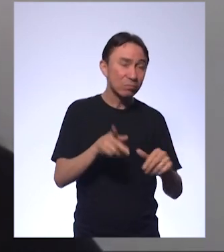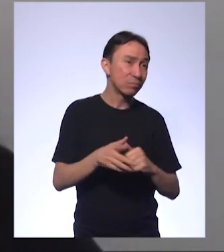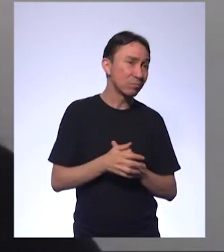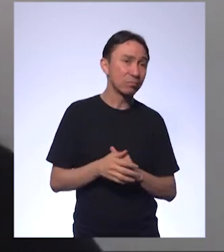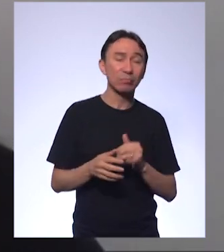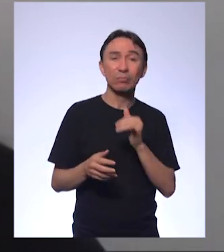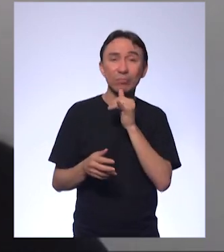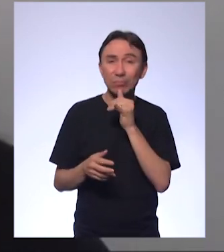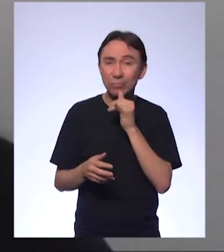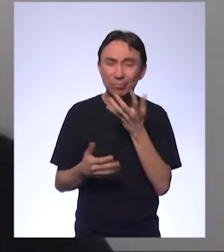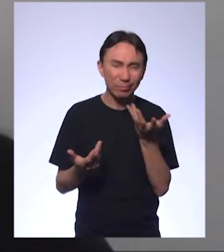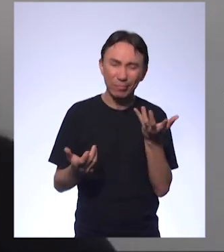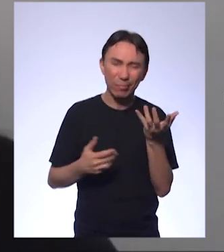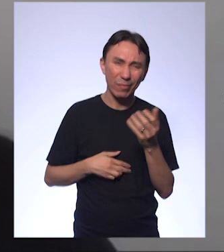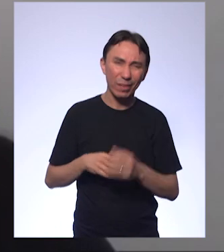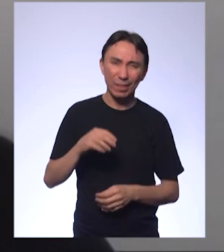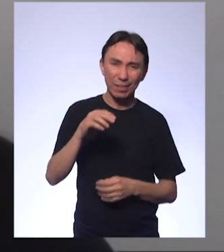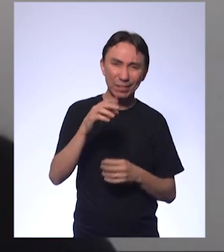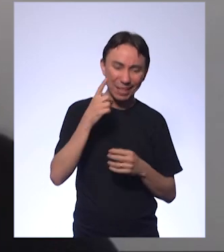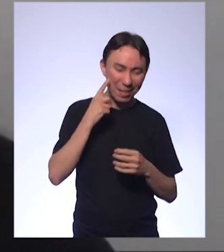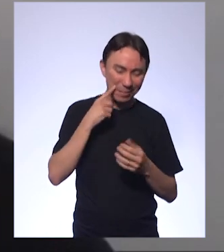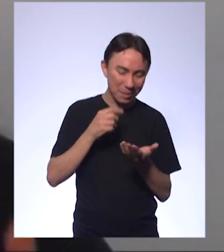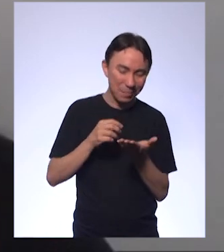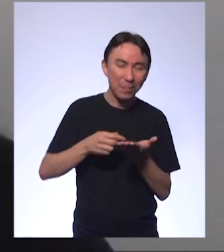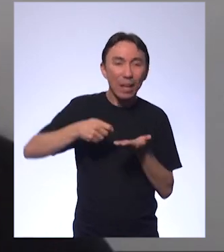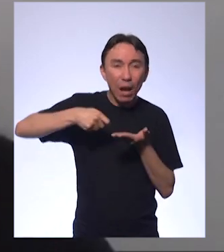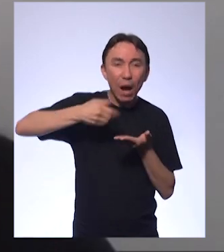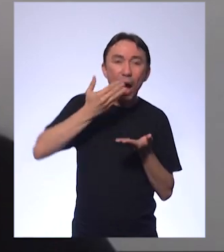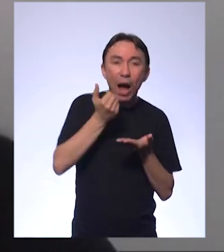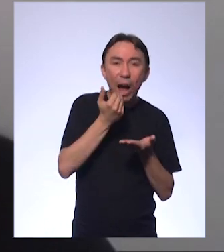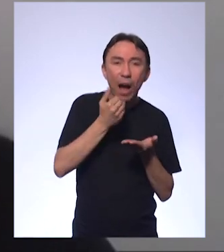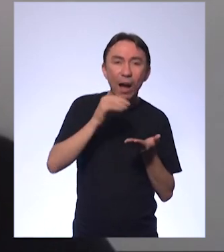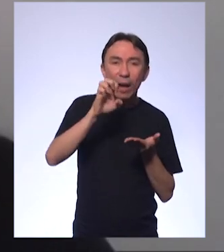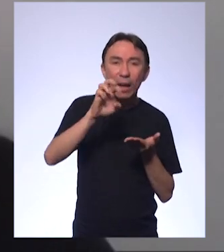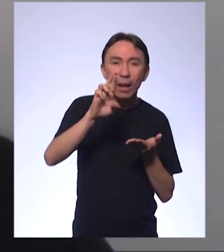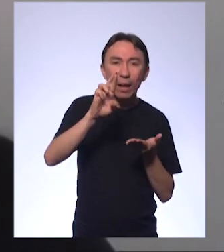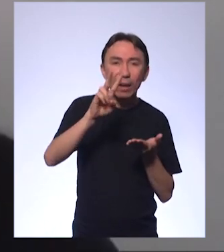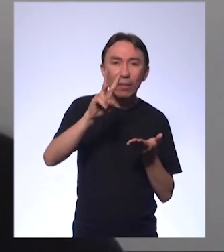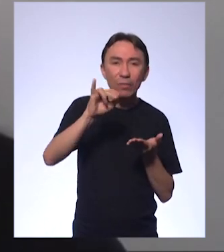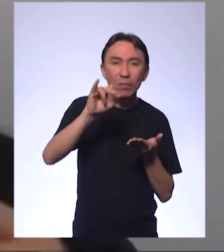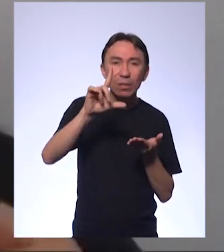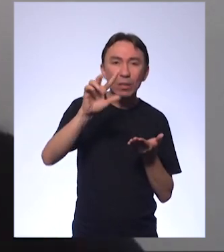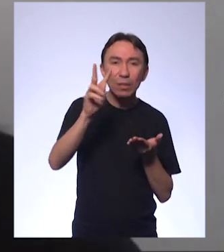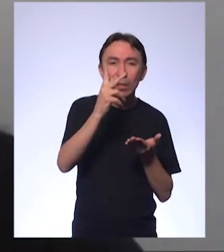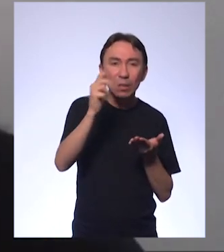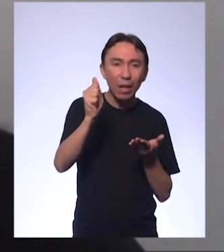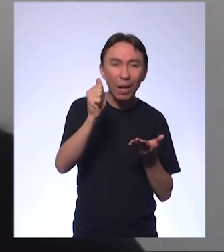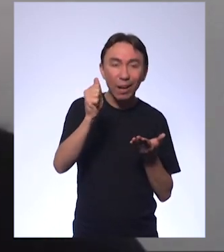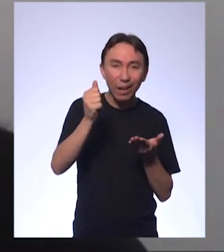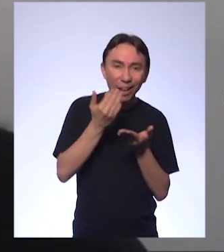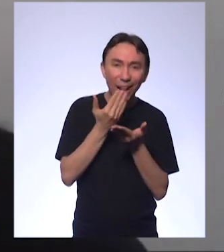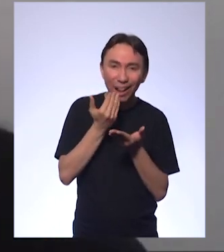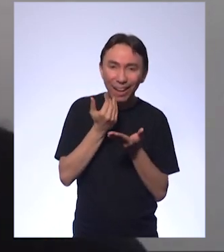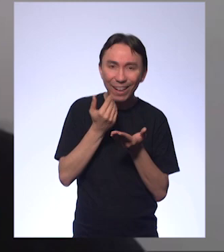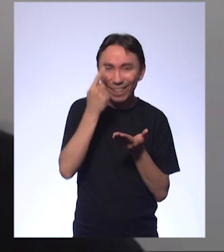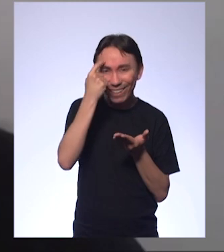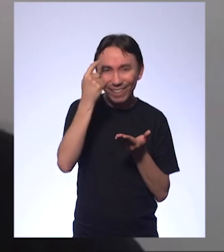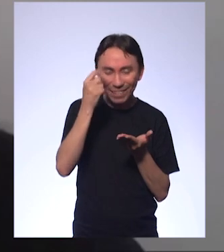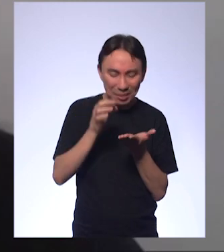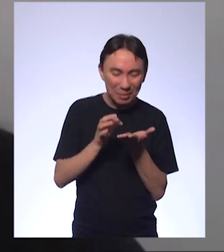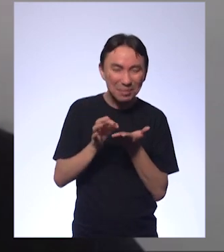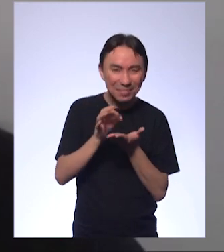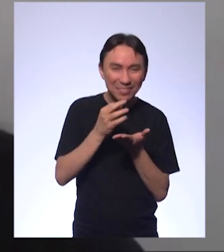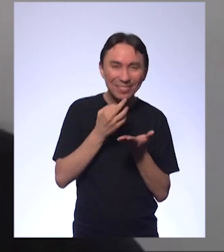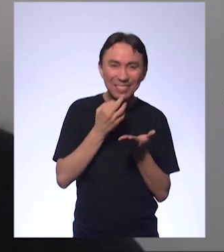cor da ervilha, né, que a gente falou lá dos fatores de Mendel em outras aulas anteriores. Existe